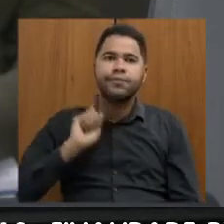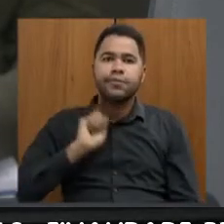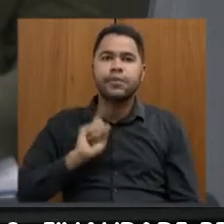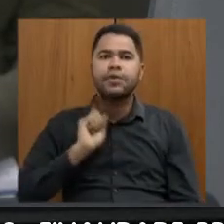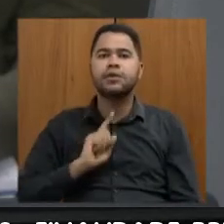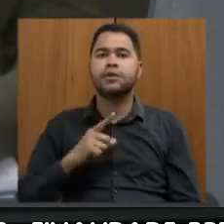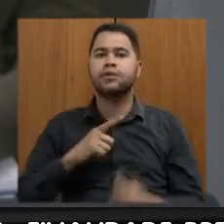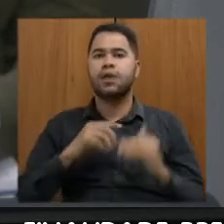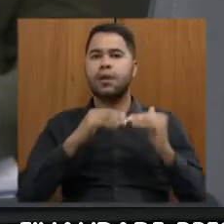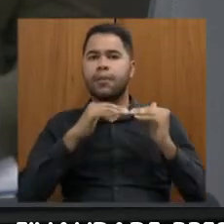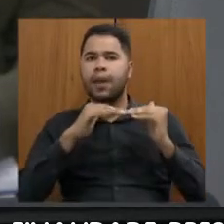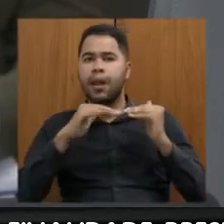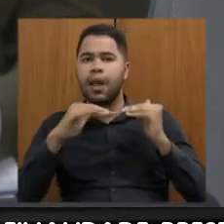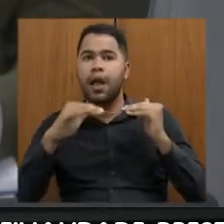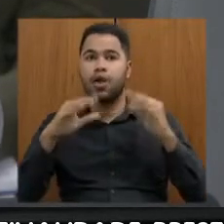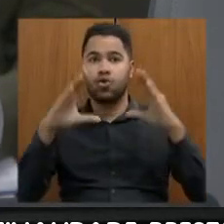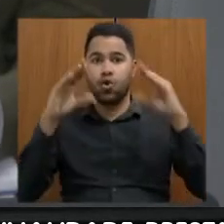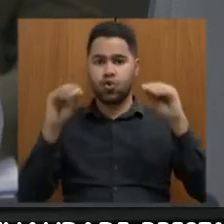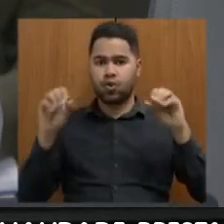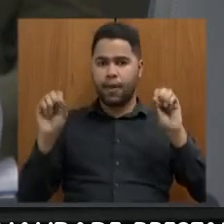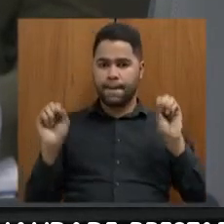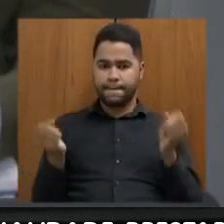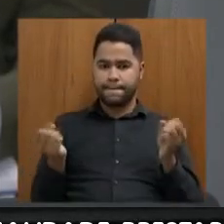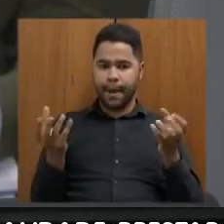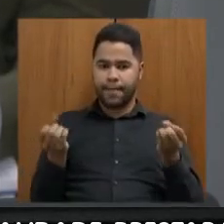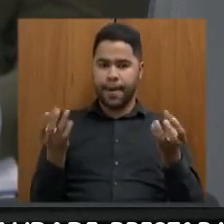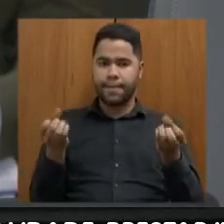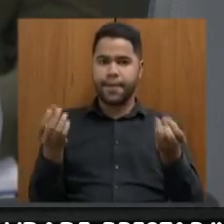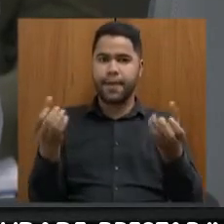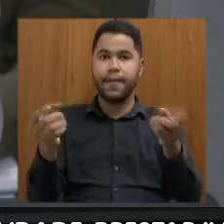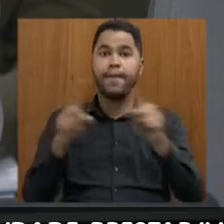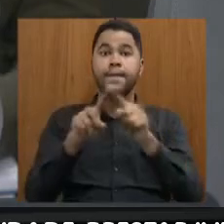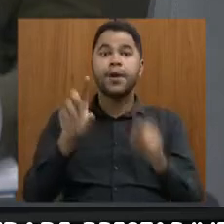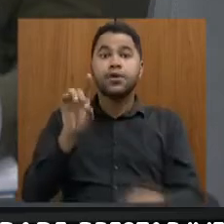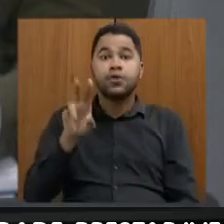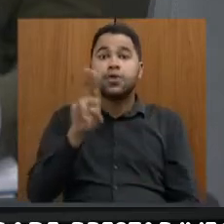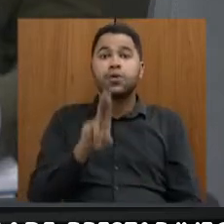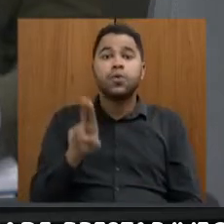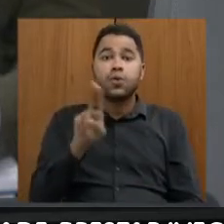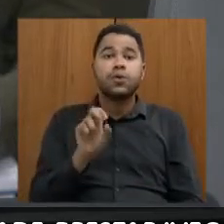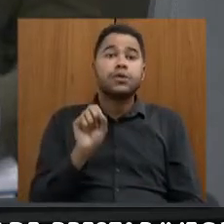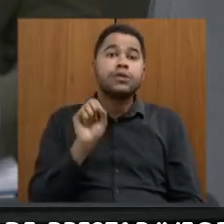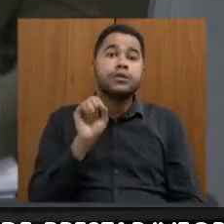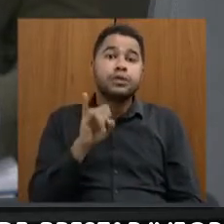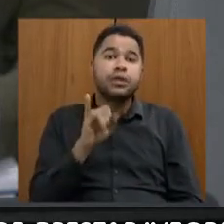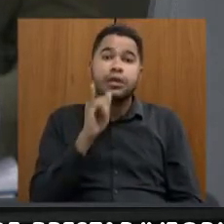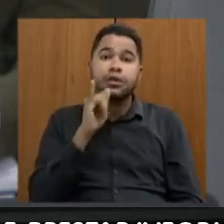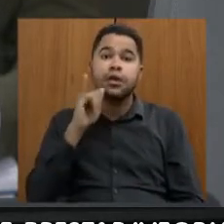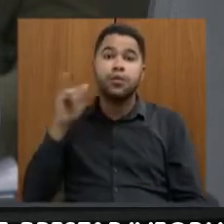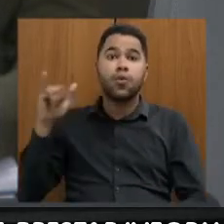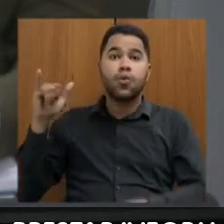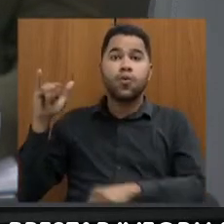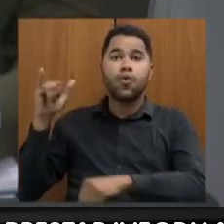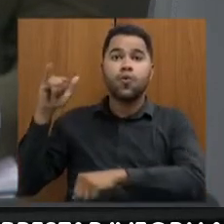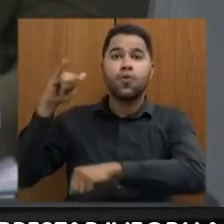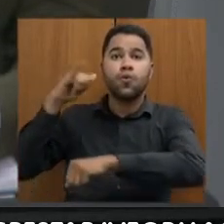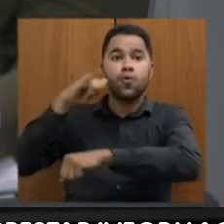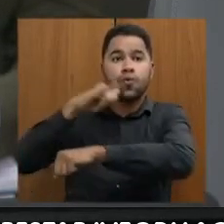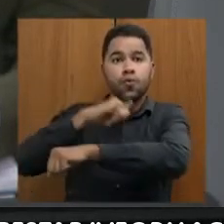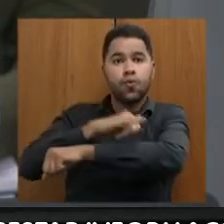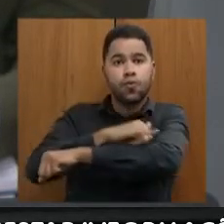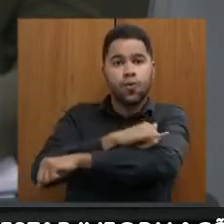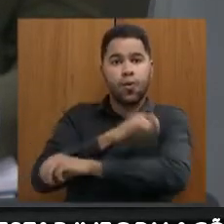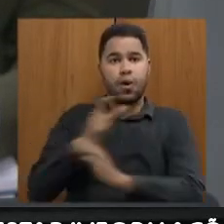balizamento noturno iluminação noturna mas que a noite ele só é utilizado quando há alguma algum vou já